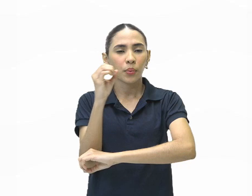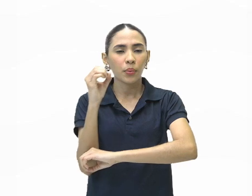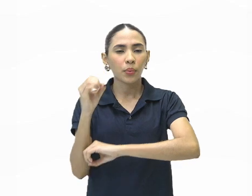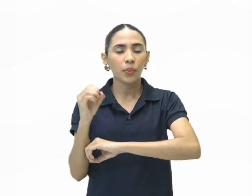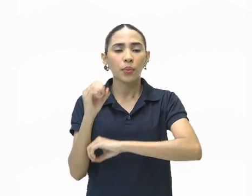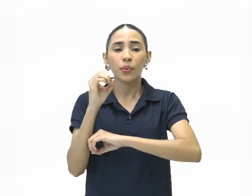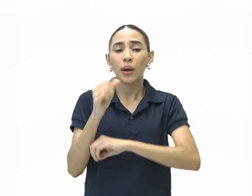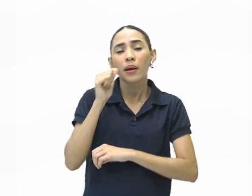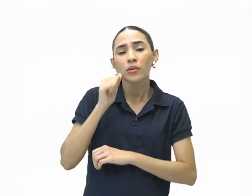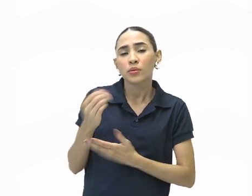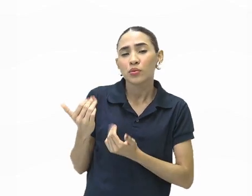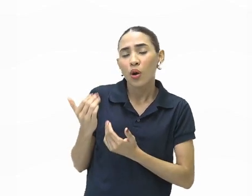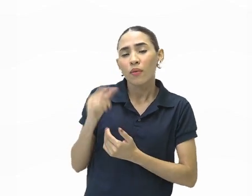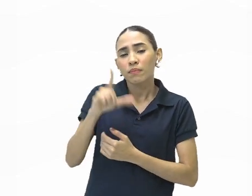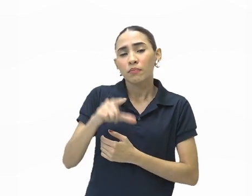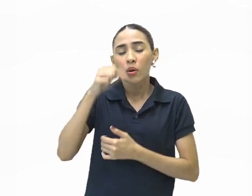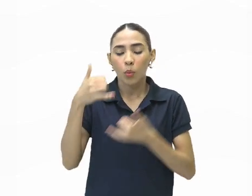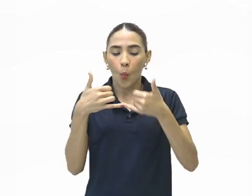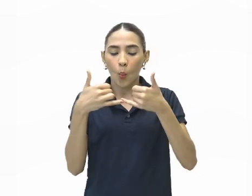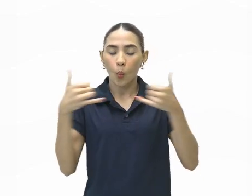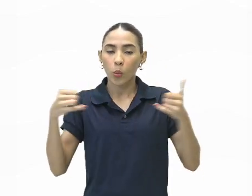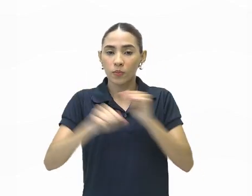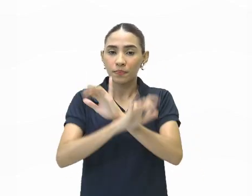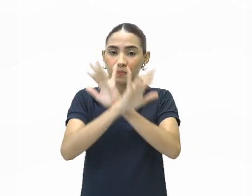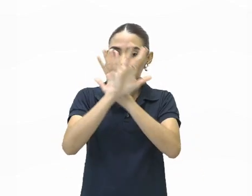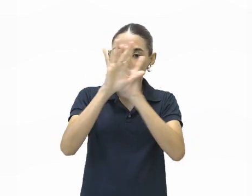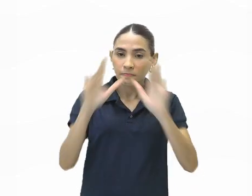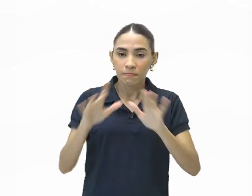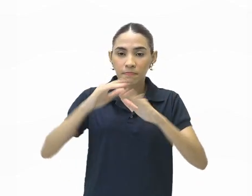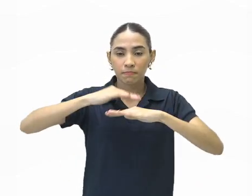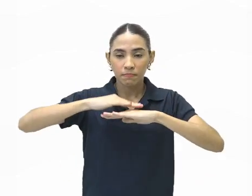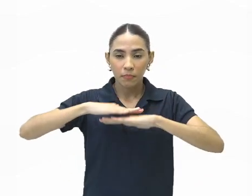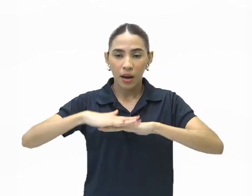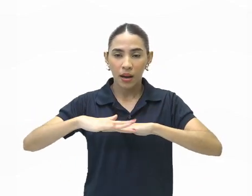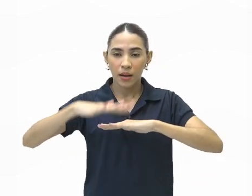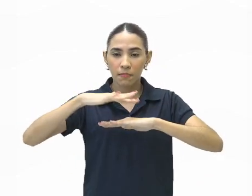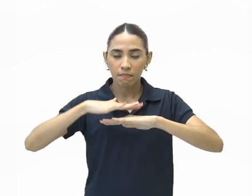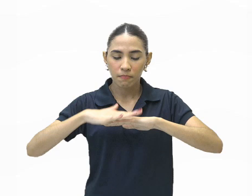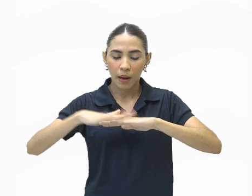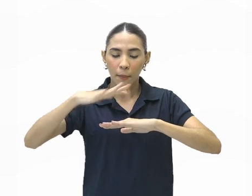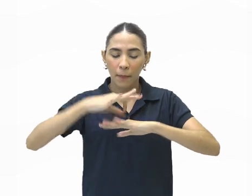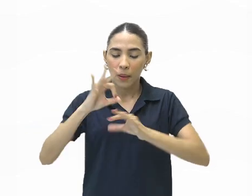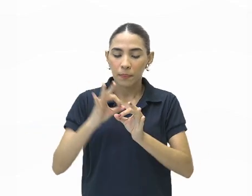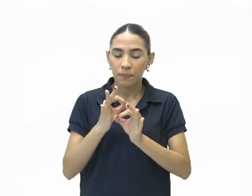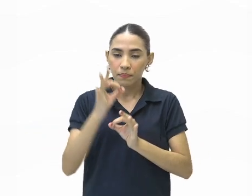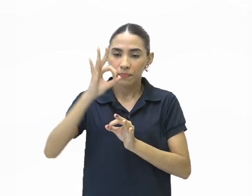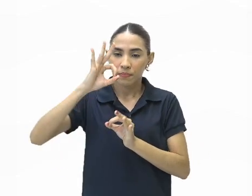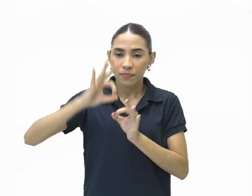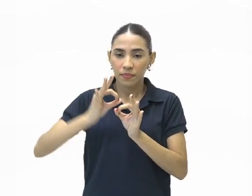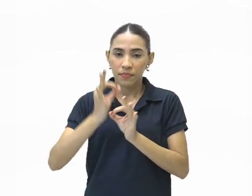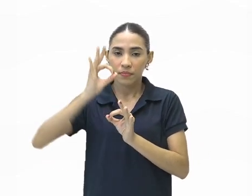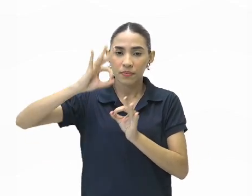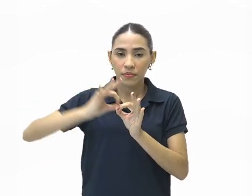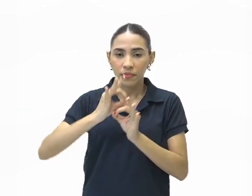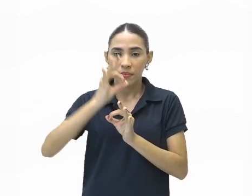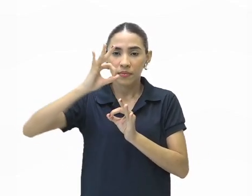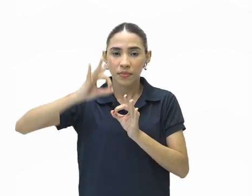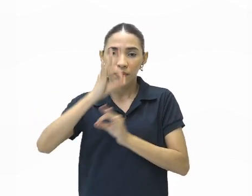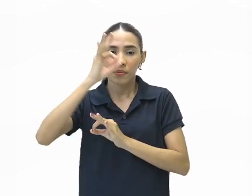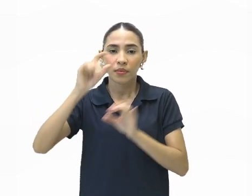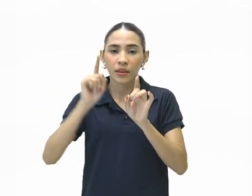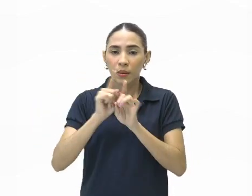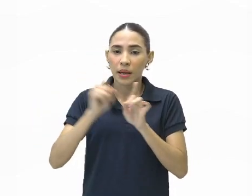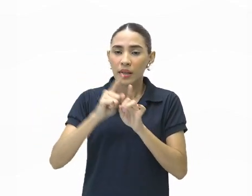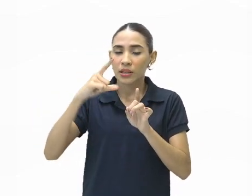moça escolheu uma linha clara e foi passando devagar entre os fios, delicado traço de luz que a